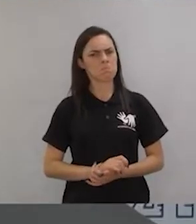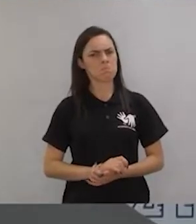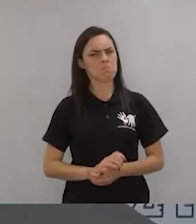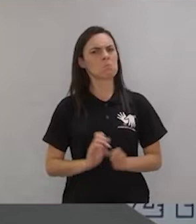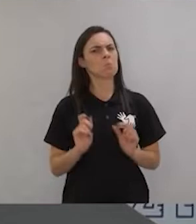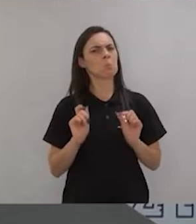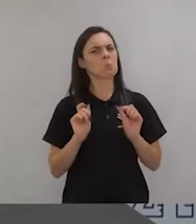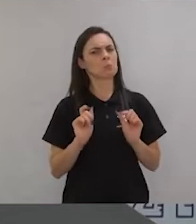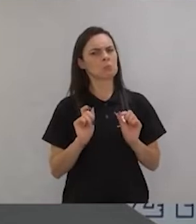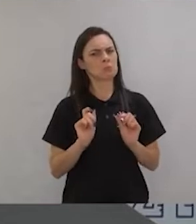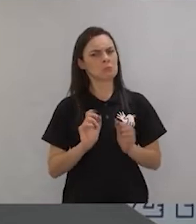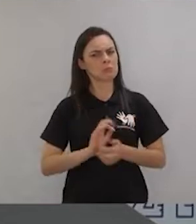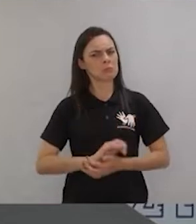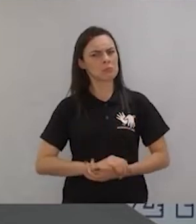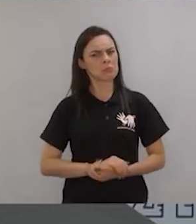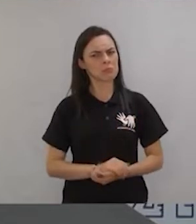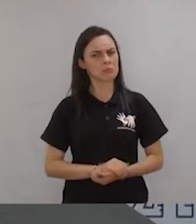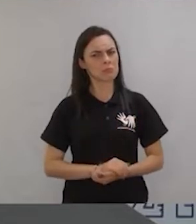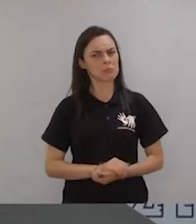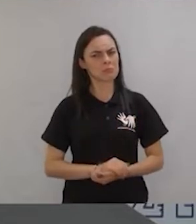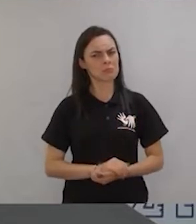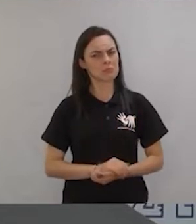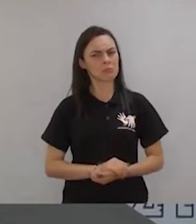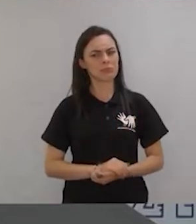O que será que é?